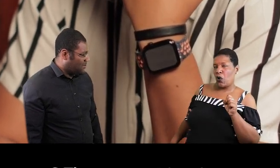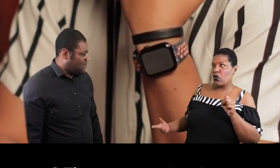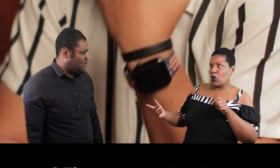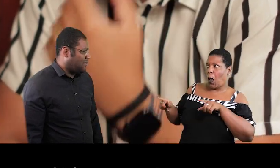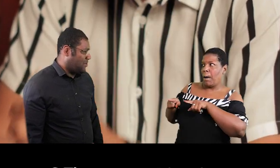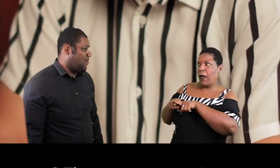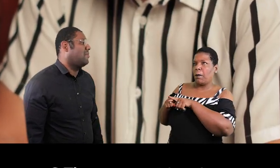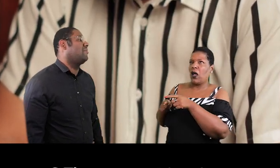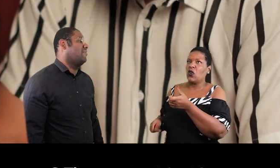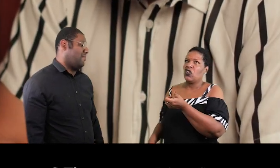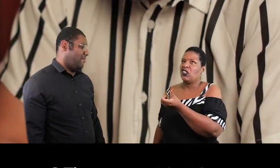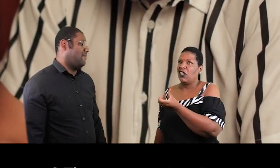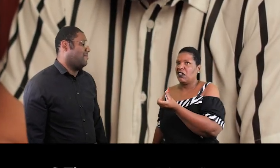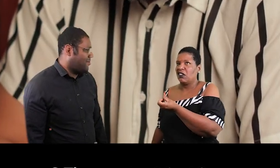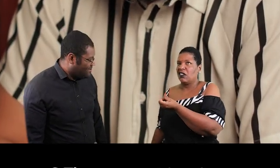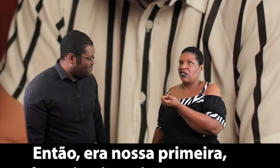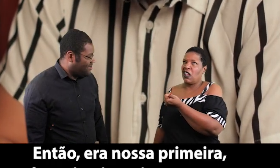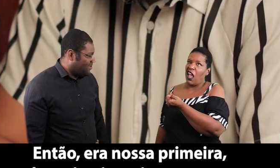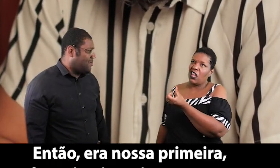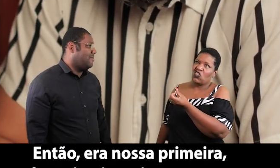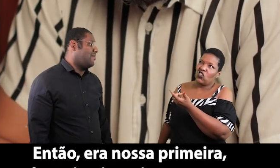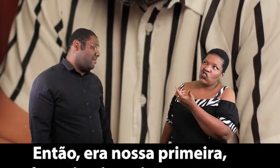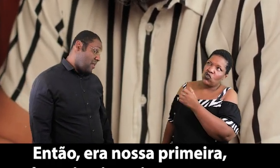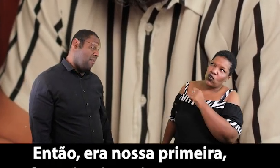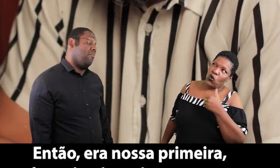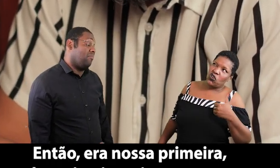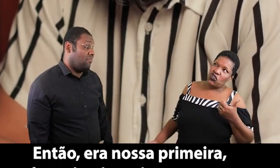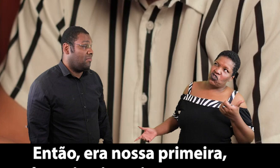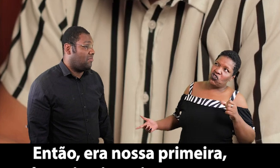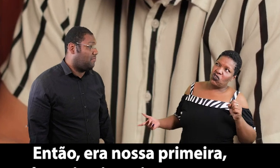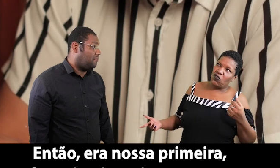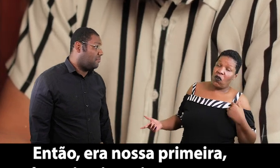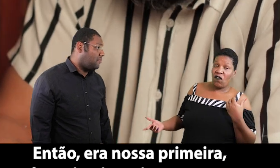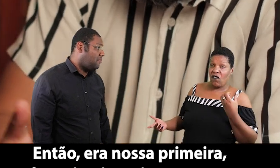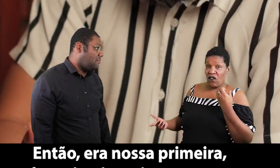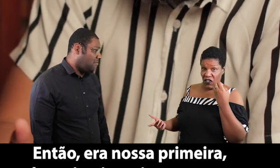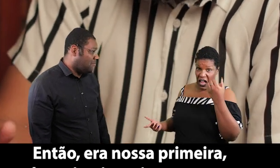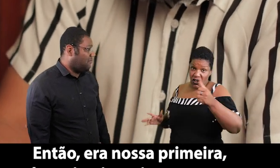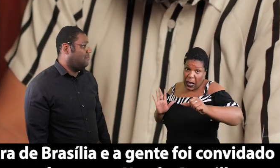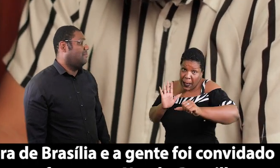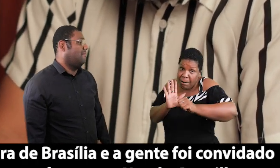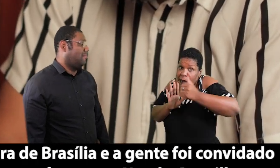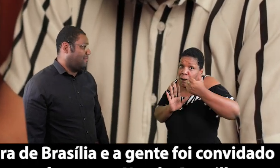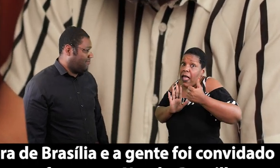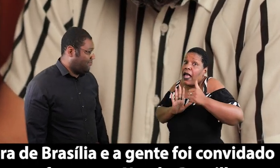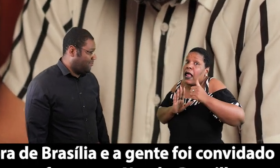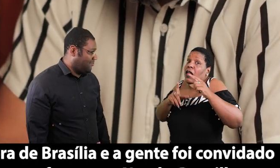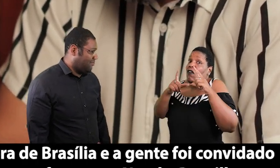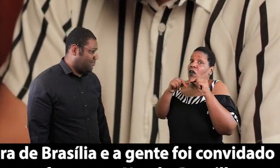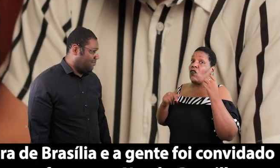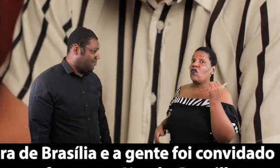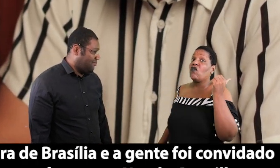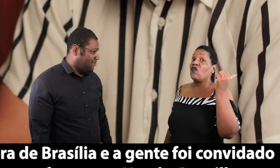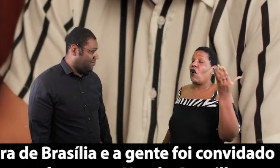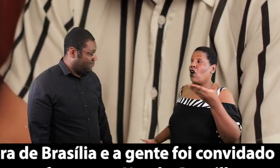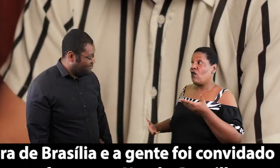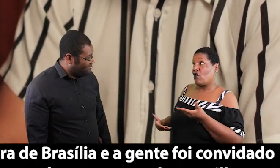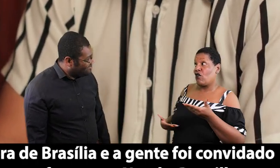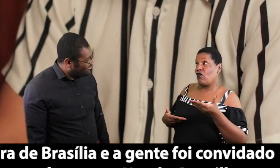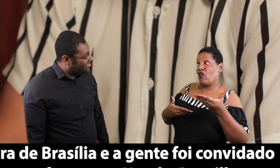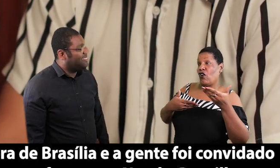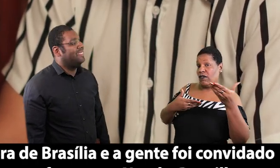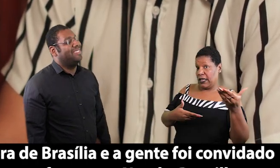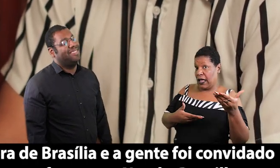16 e 18. Então era a nossa uma das primeiras viagens para tocar fora de Brasília. E a gente foi convidado para fazer